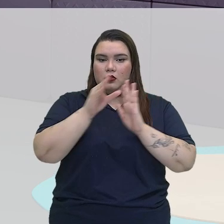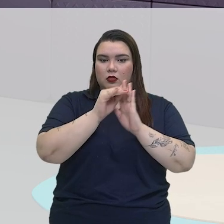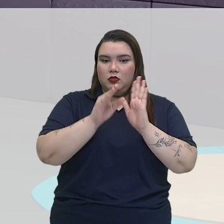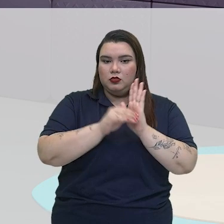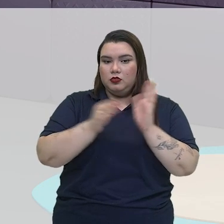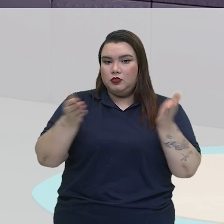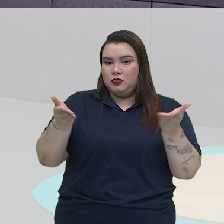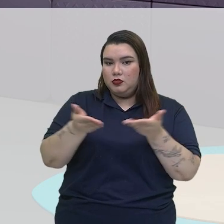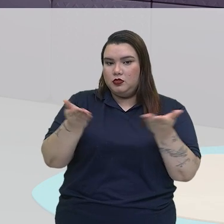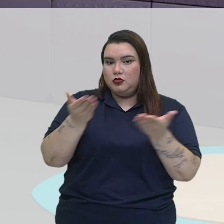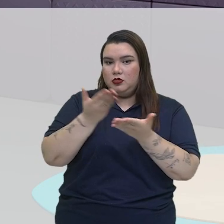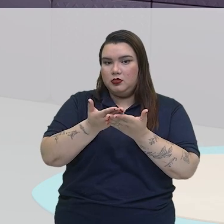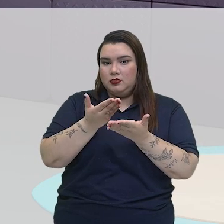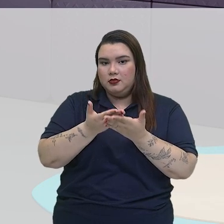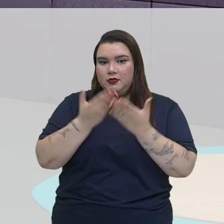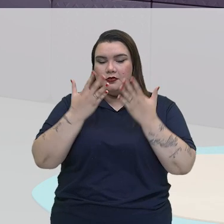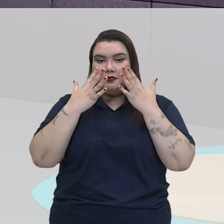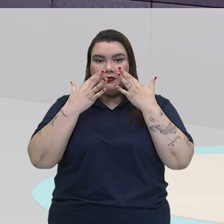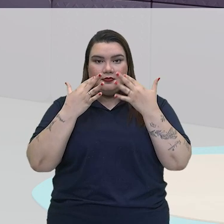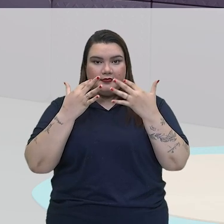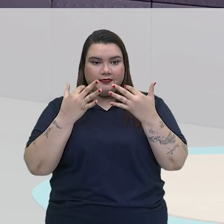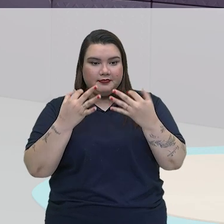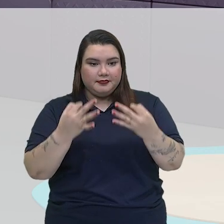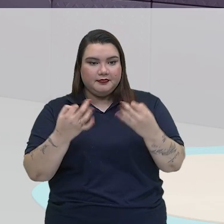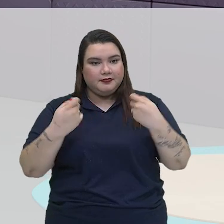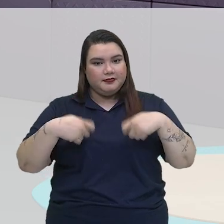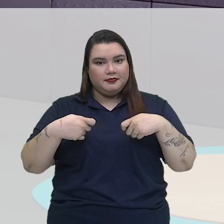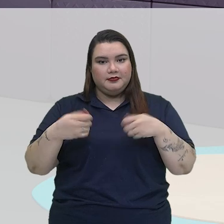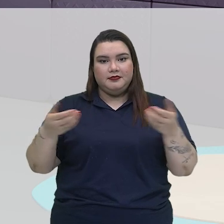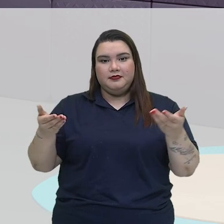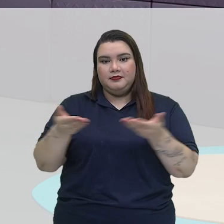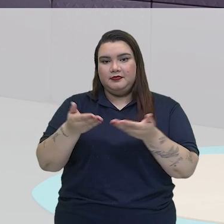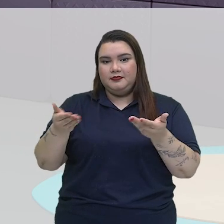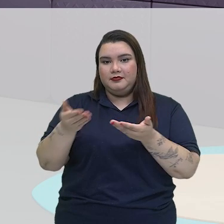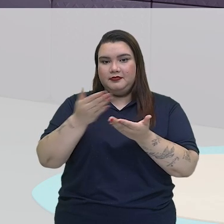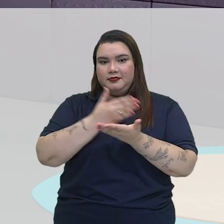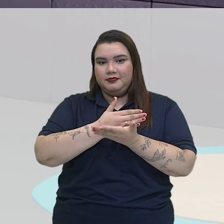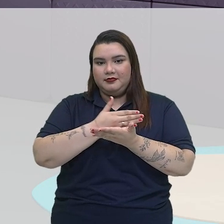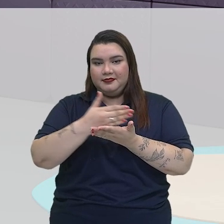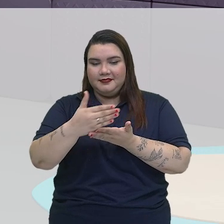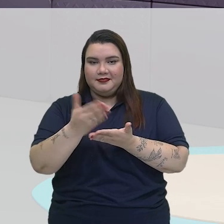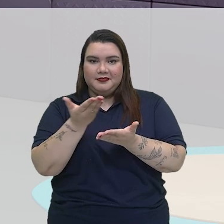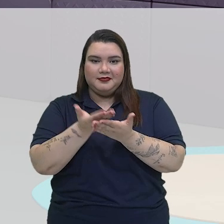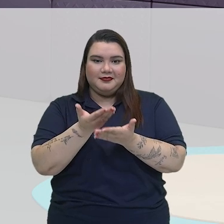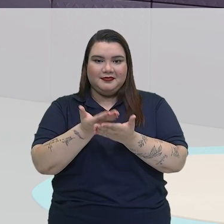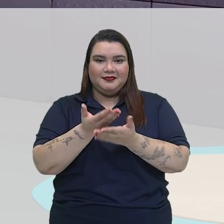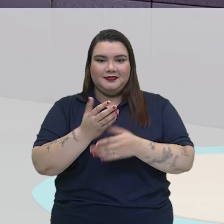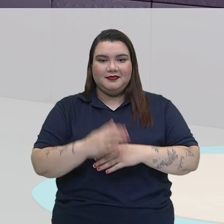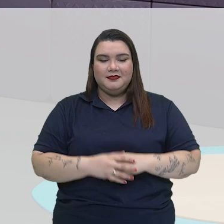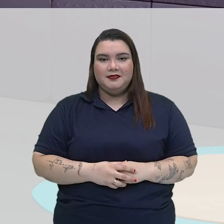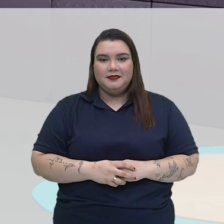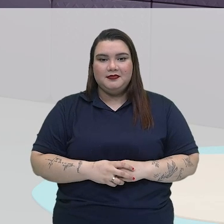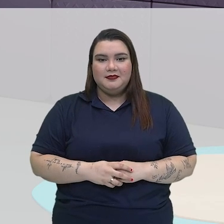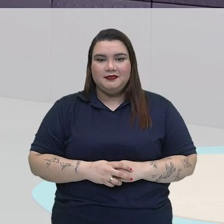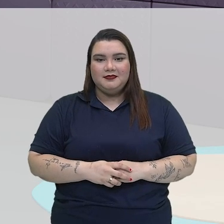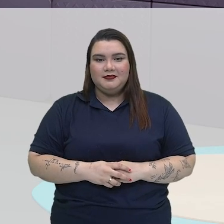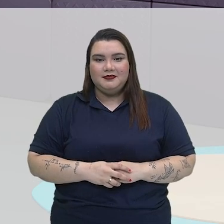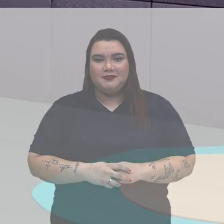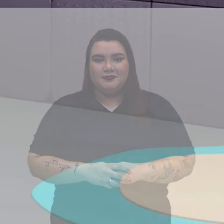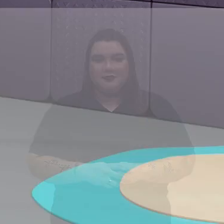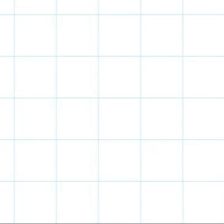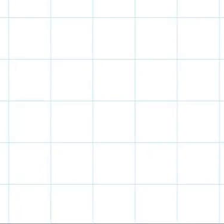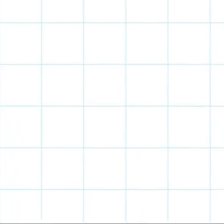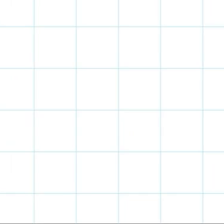nossos conteúdos da aula de hoje. Eu peço que vocês prestem bastante atenção. Pay attention e vamos à nossa aula. Let's